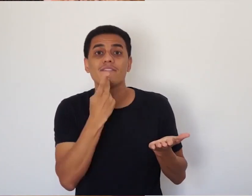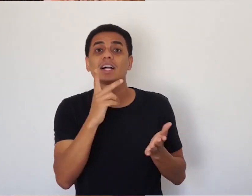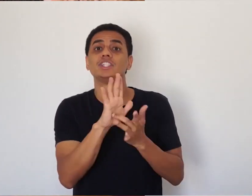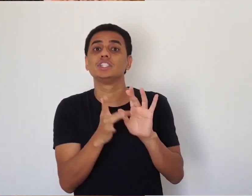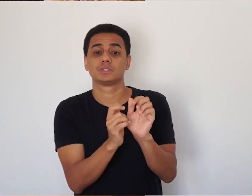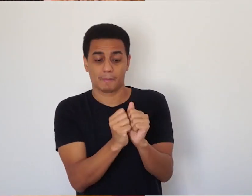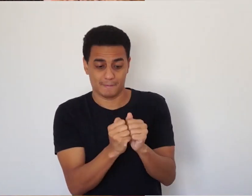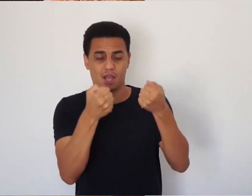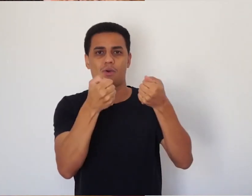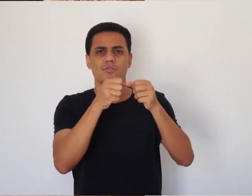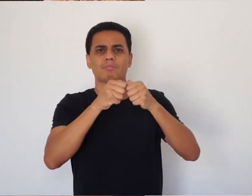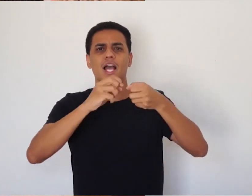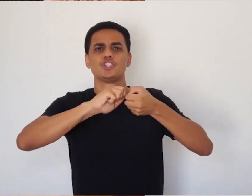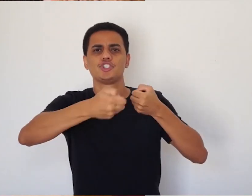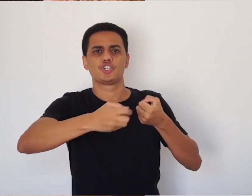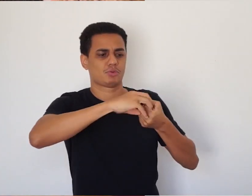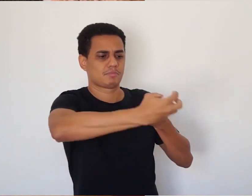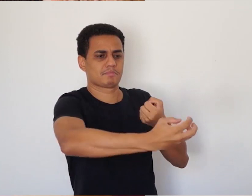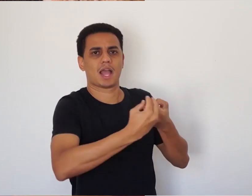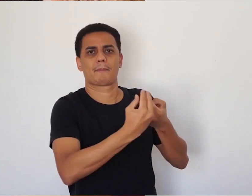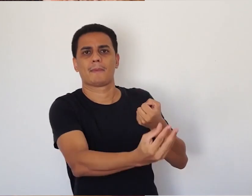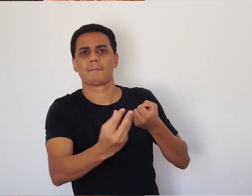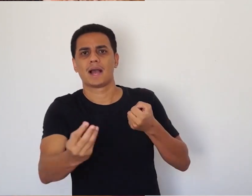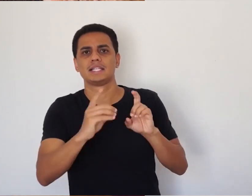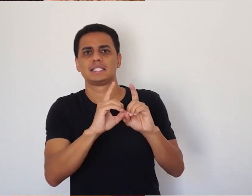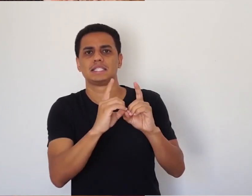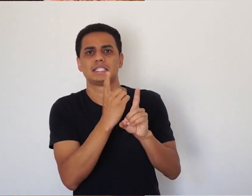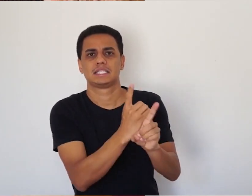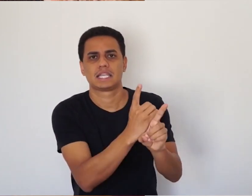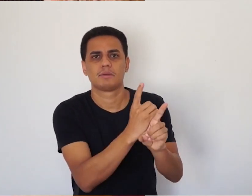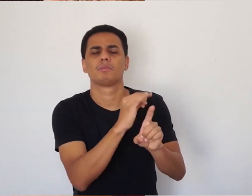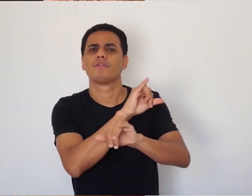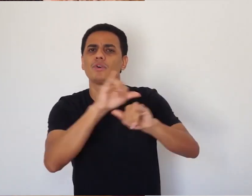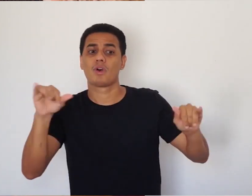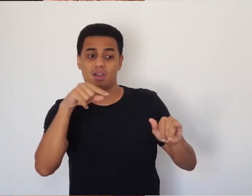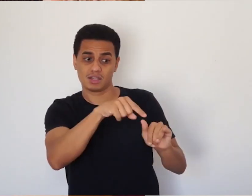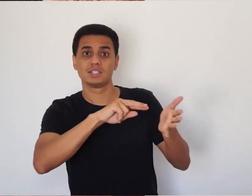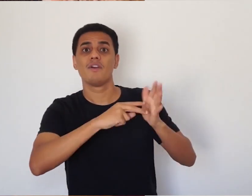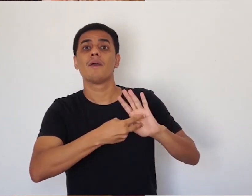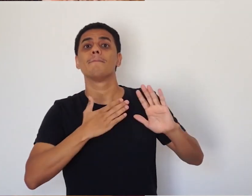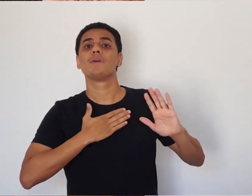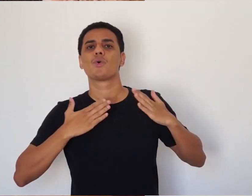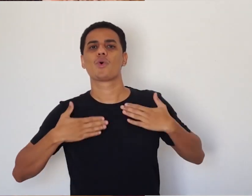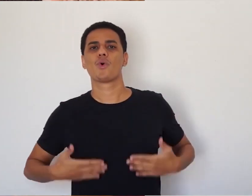deu graças. Partiu e deu aos seus discípulos, dizendo, isto é o meu